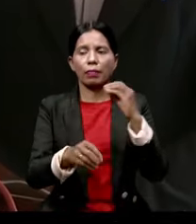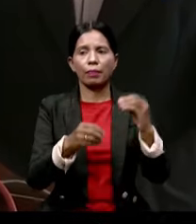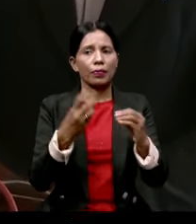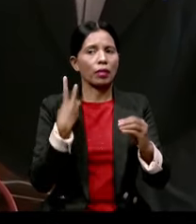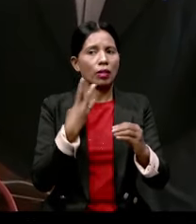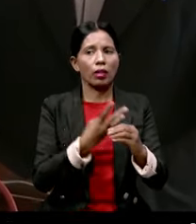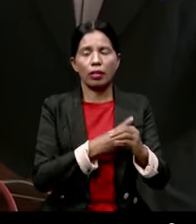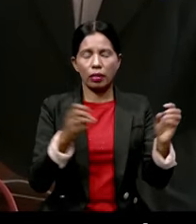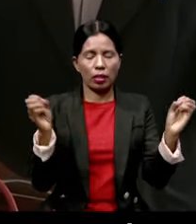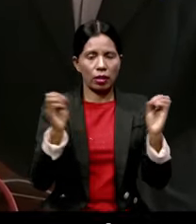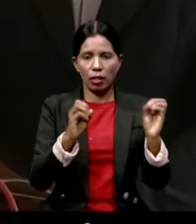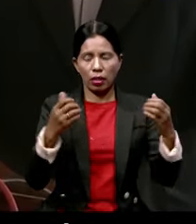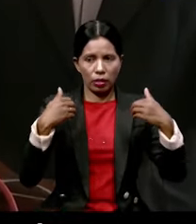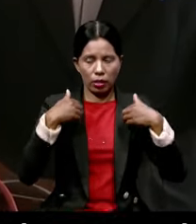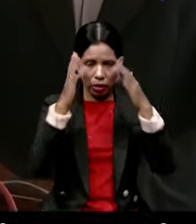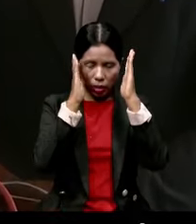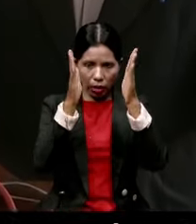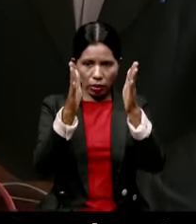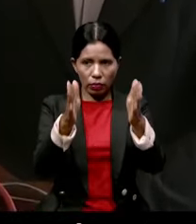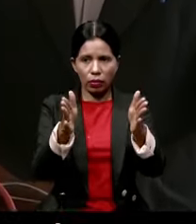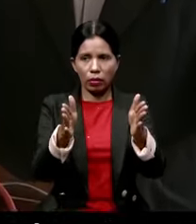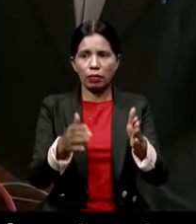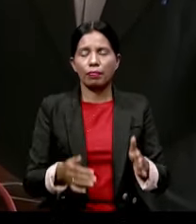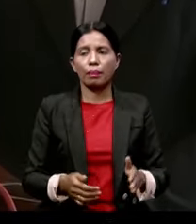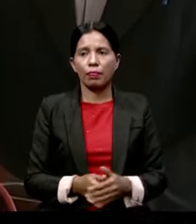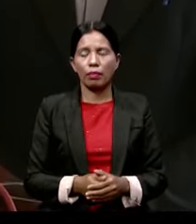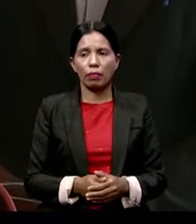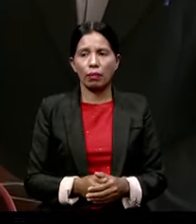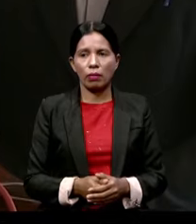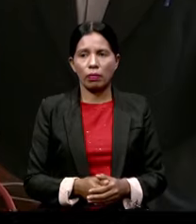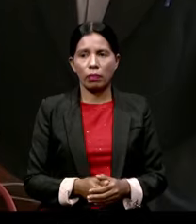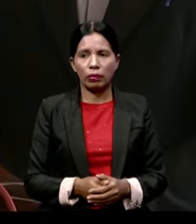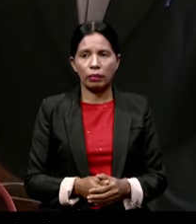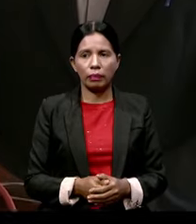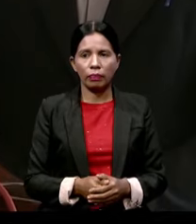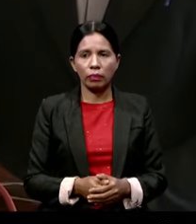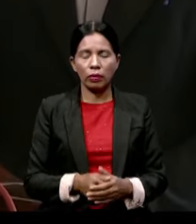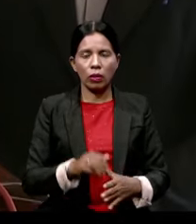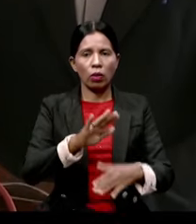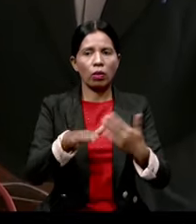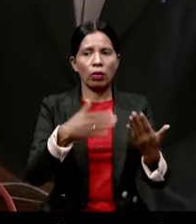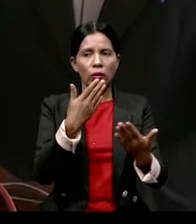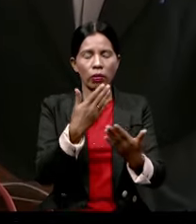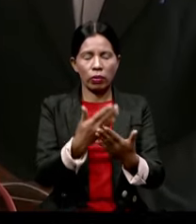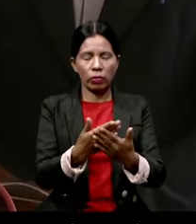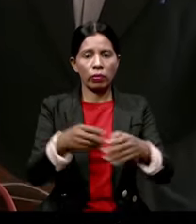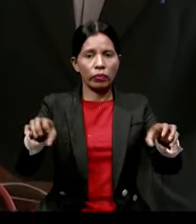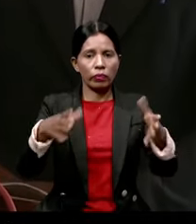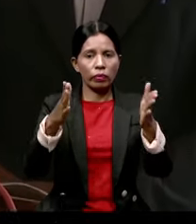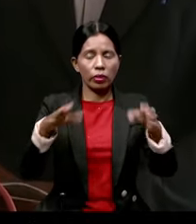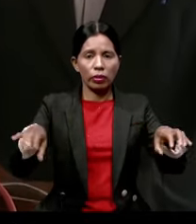lá é controle para tamanho, tamanho né, katak, total funcionário público